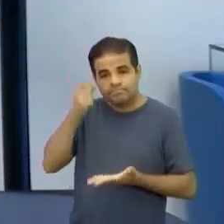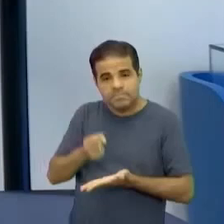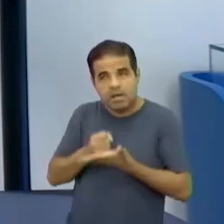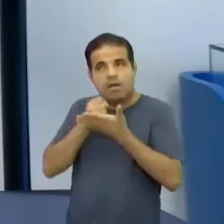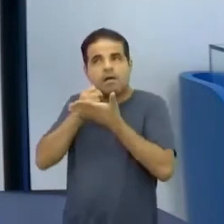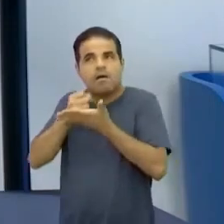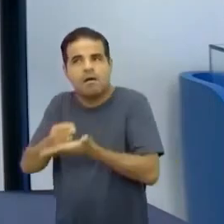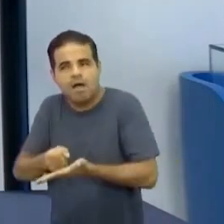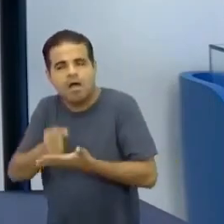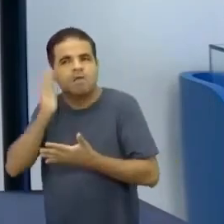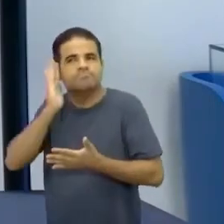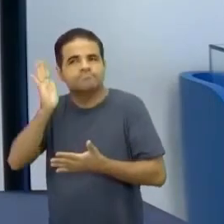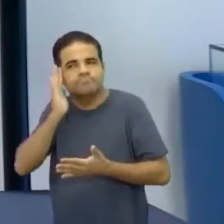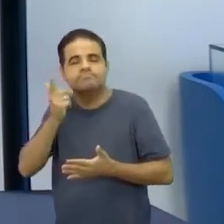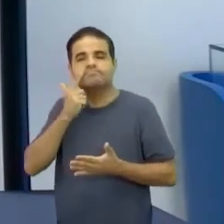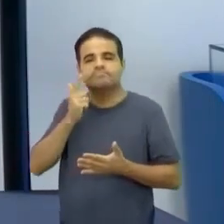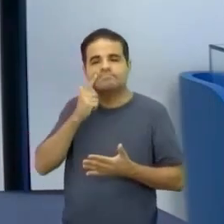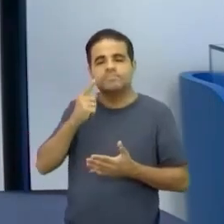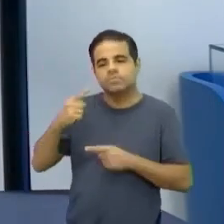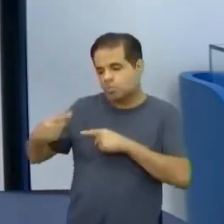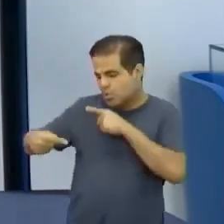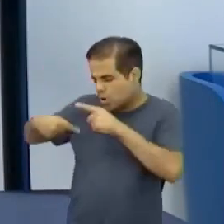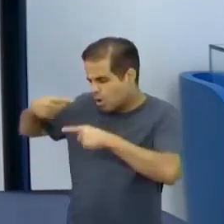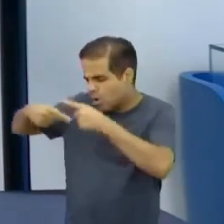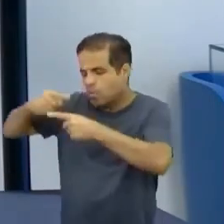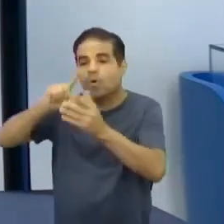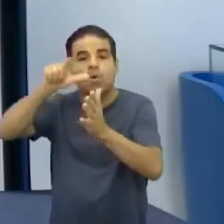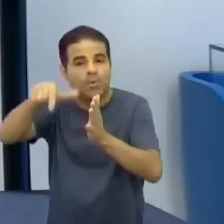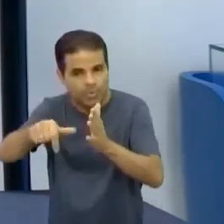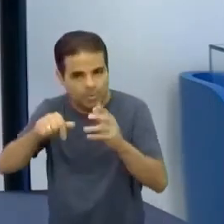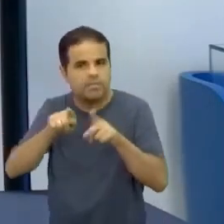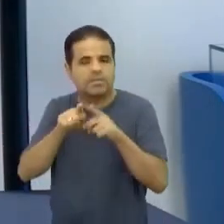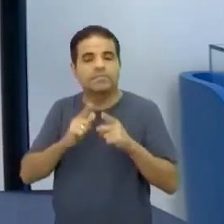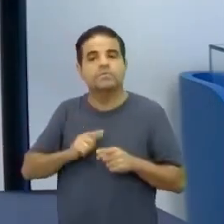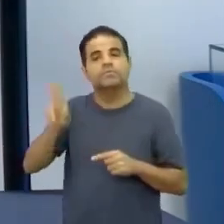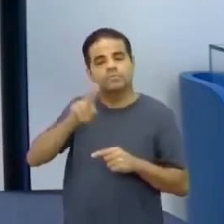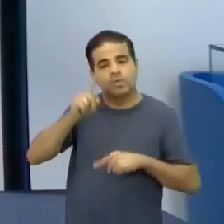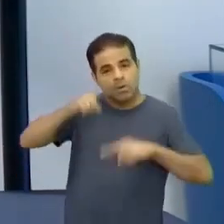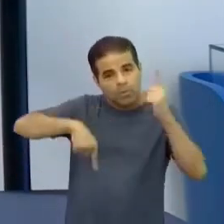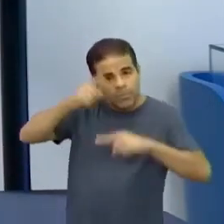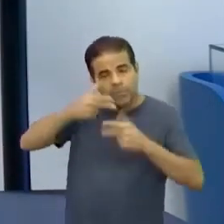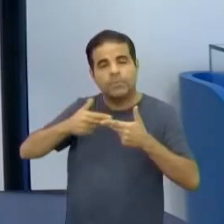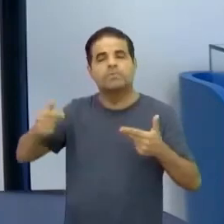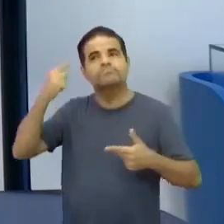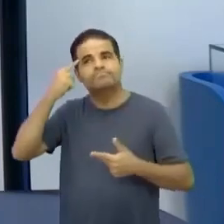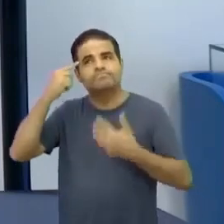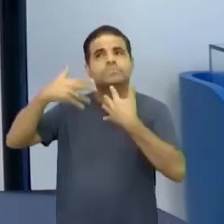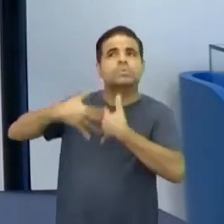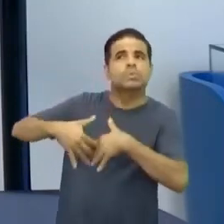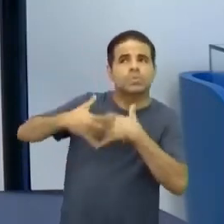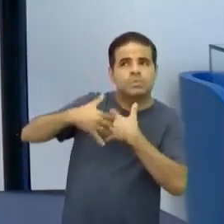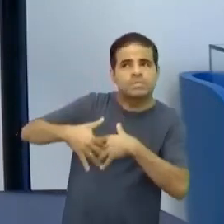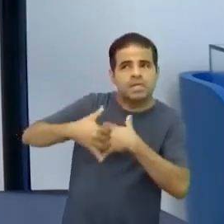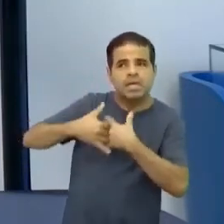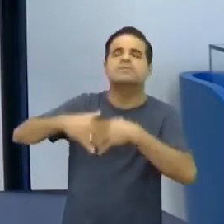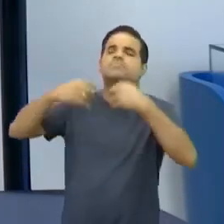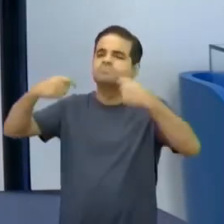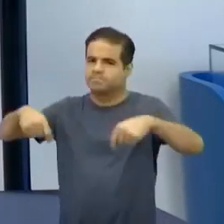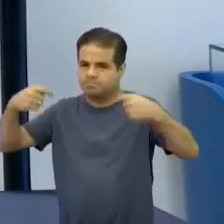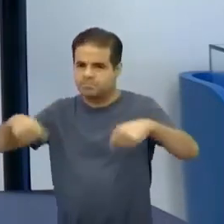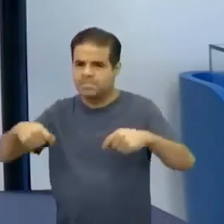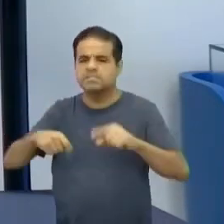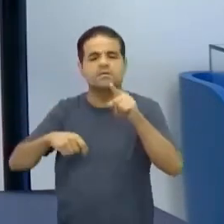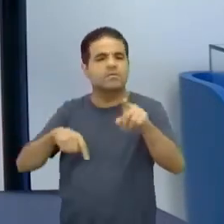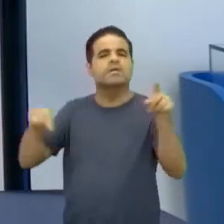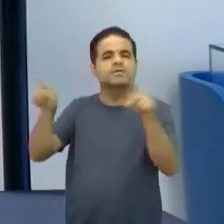leva em consideração a sua geração posterior. Você tem que usar aquele recurso com consciência de que é necessário que